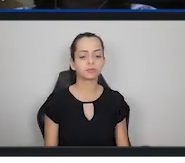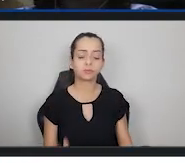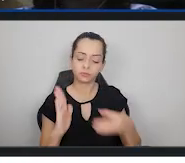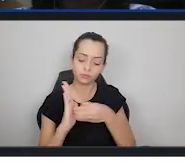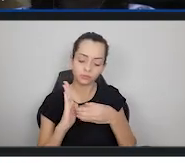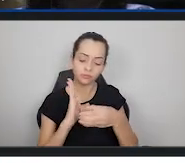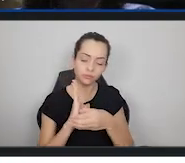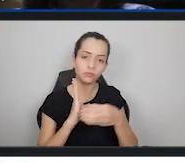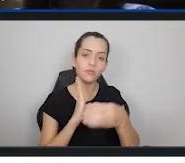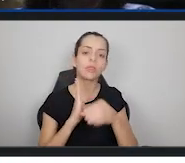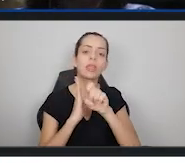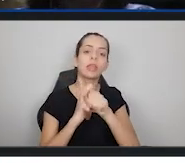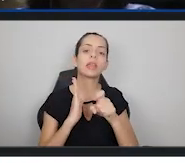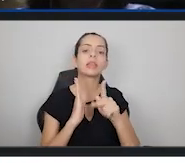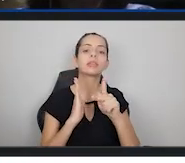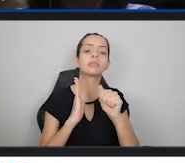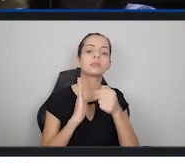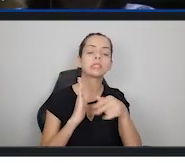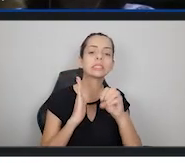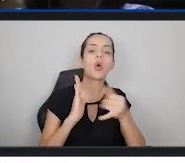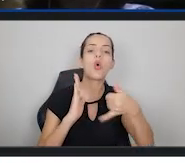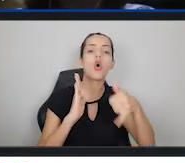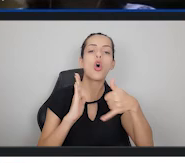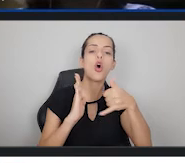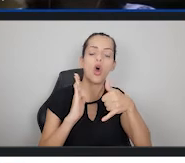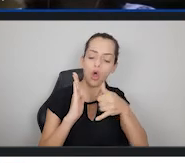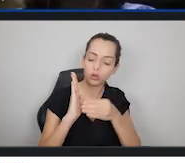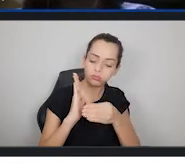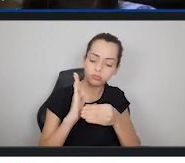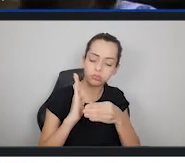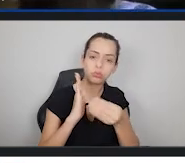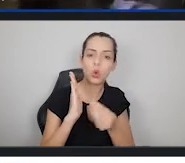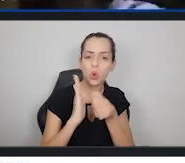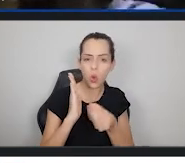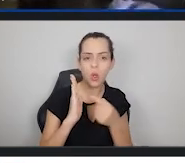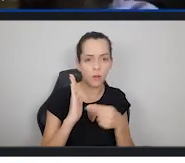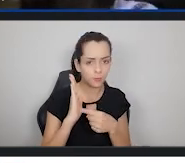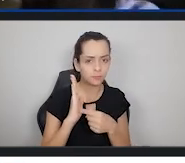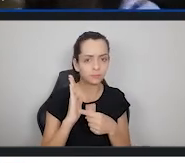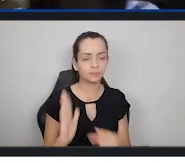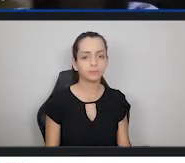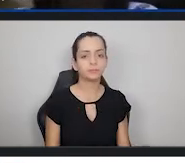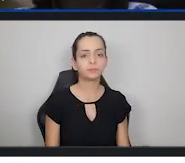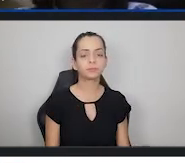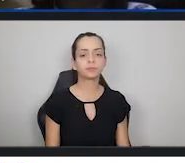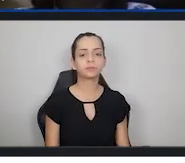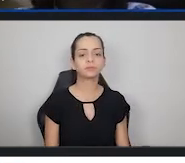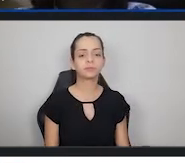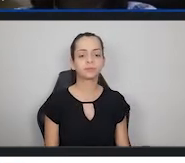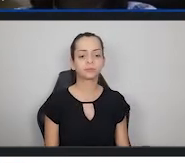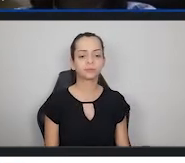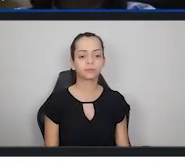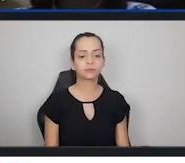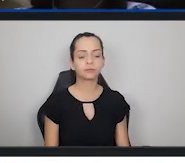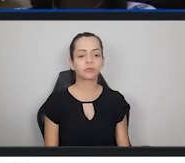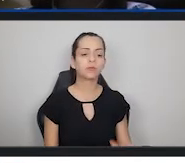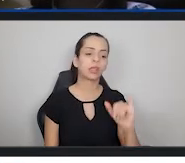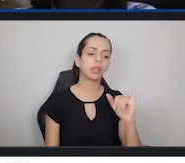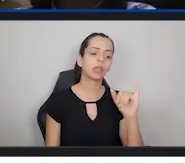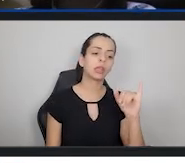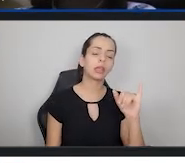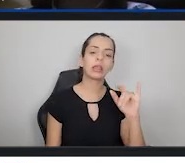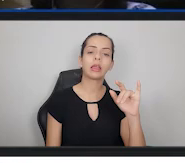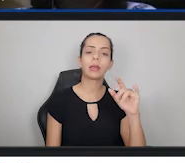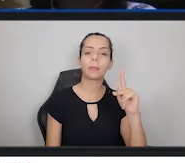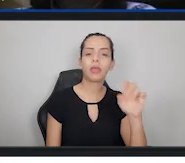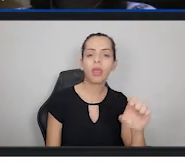Normalmente os trafos são trafos regulados, então tem um comando aqui para fazer essa regulação, para reduzir ou baixar a tensão. Temos